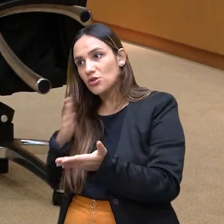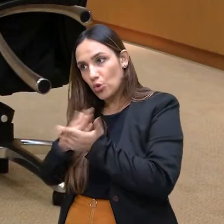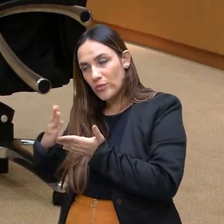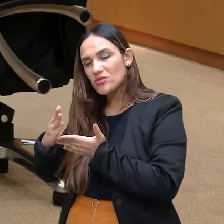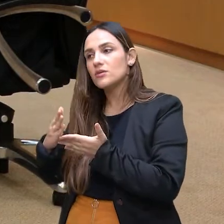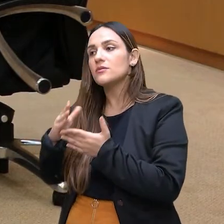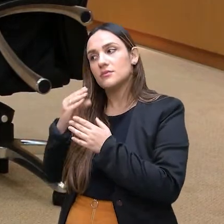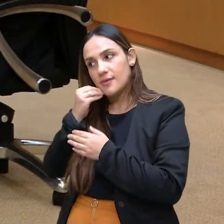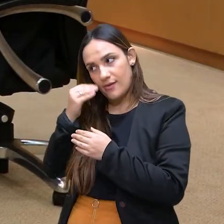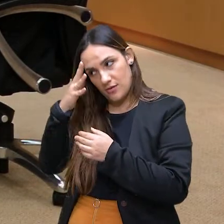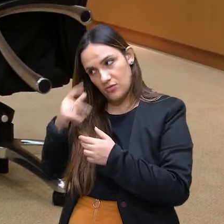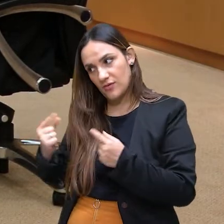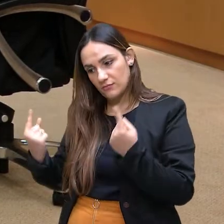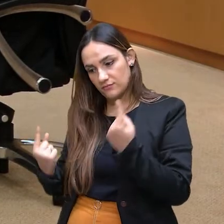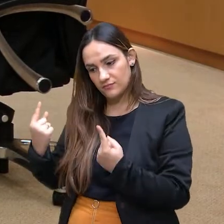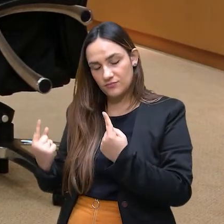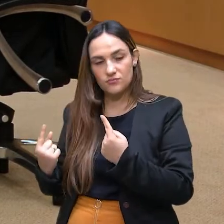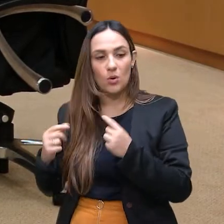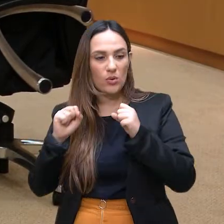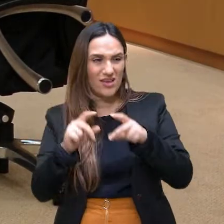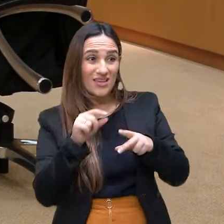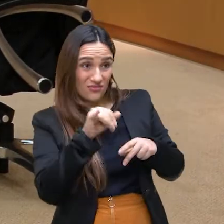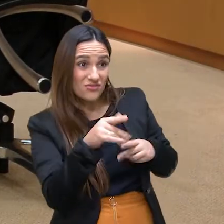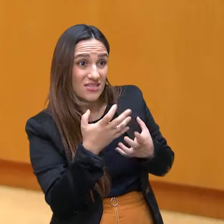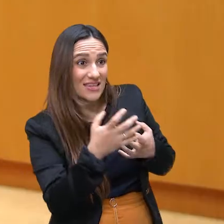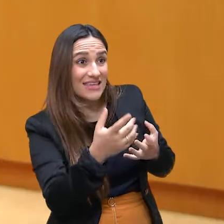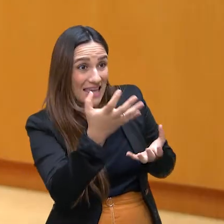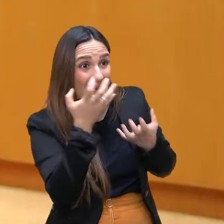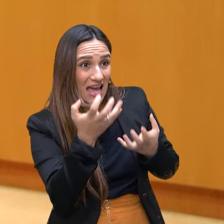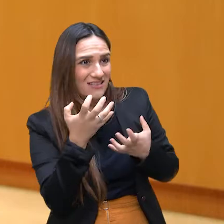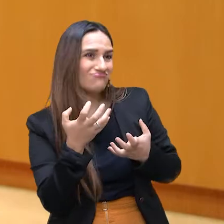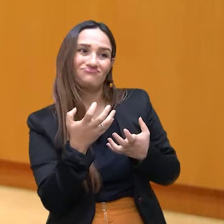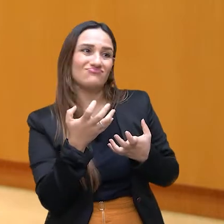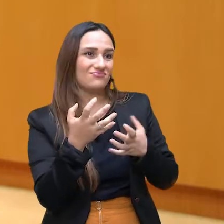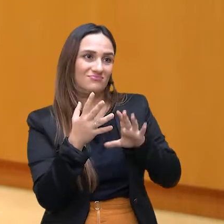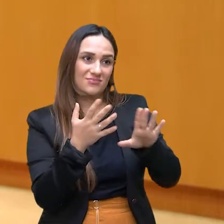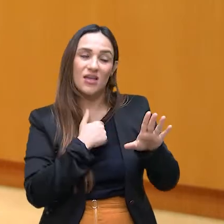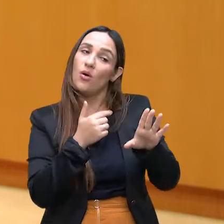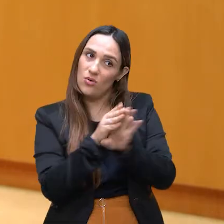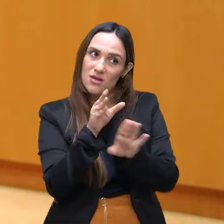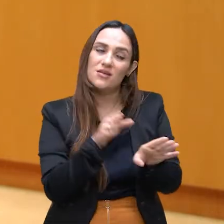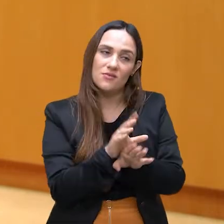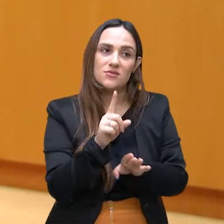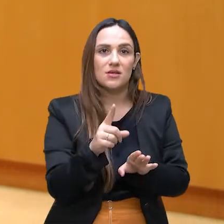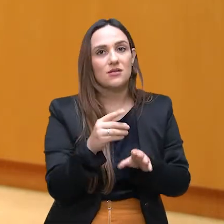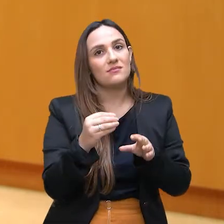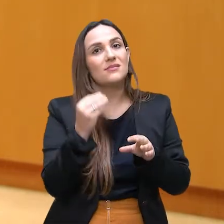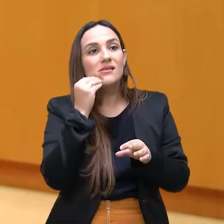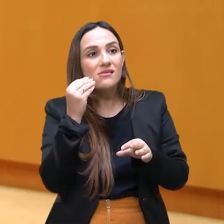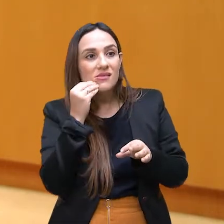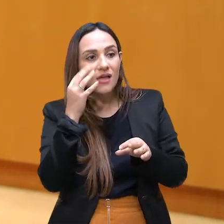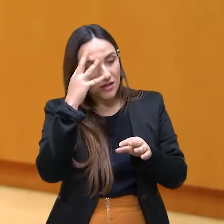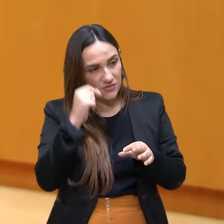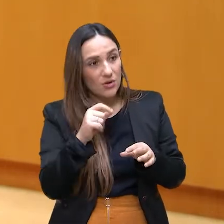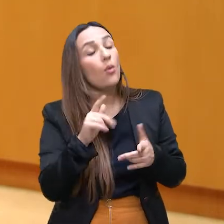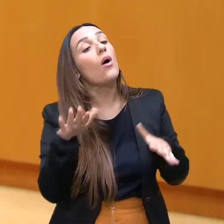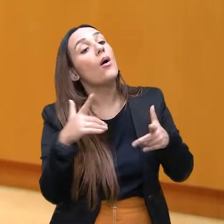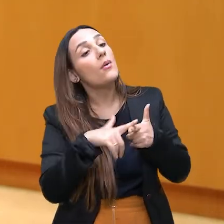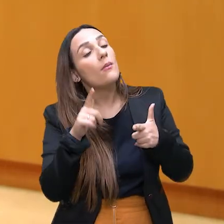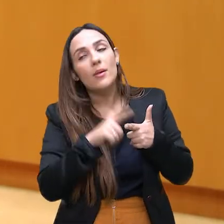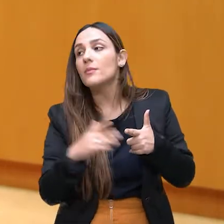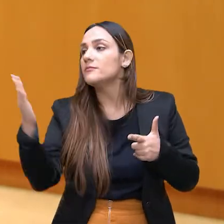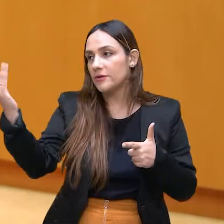não ingressou a ação judicial, que a gente possa colocar os figurantes dessa questão em contato e tentar